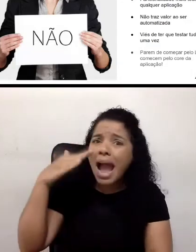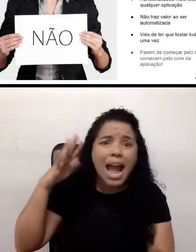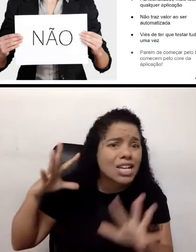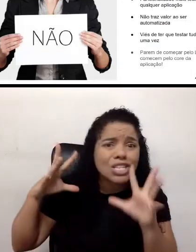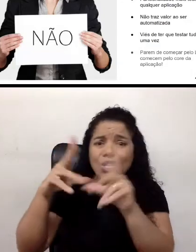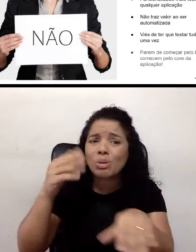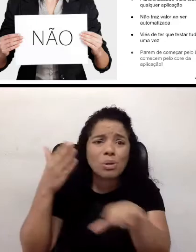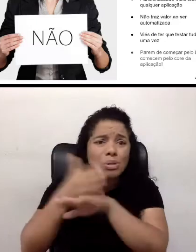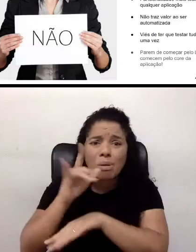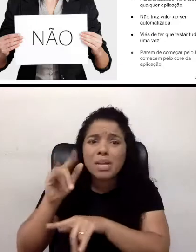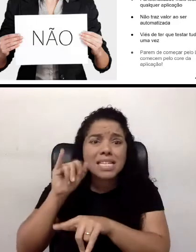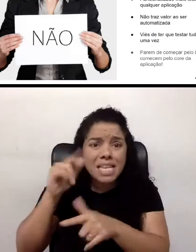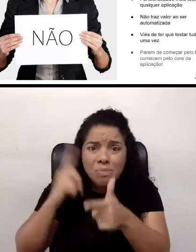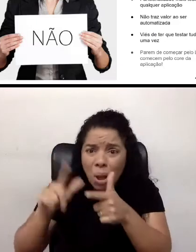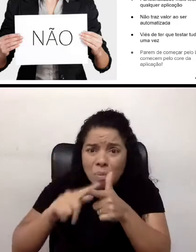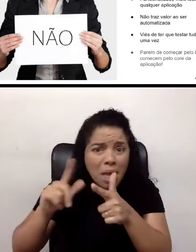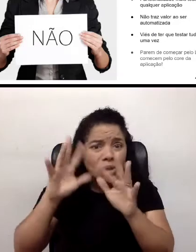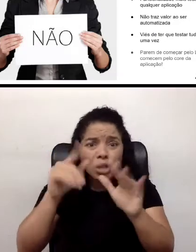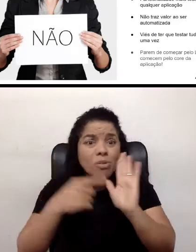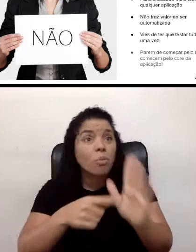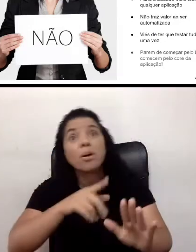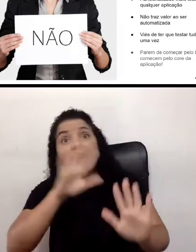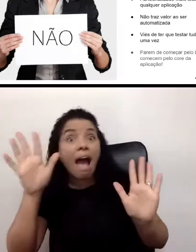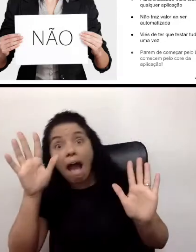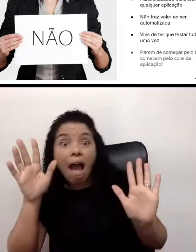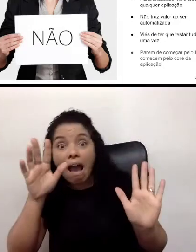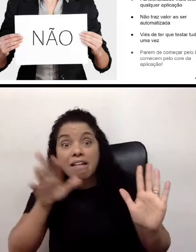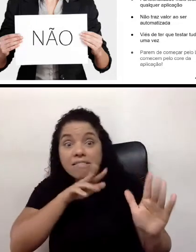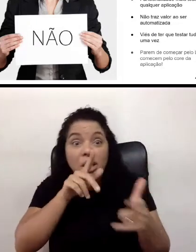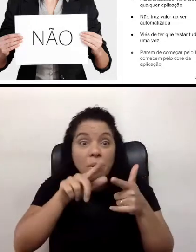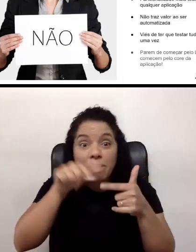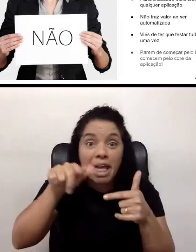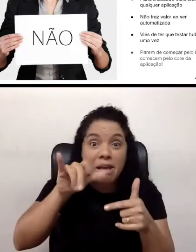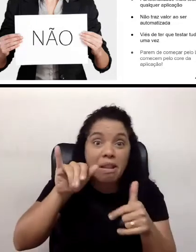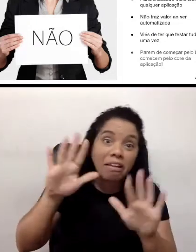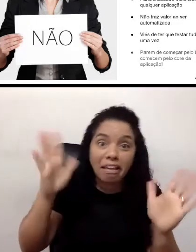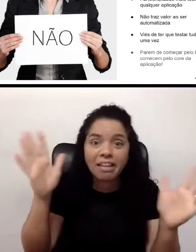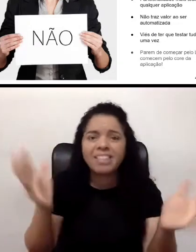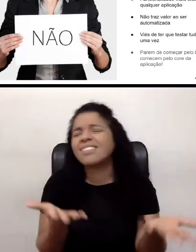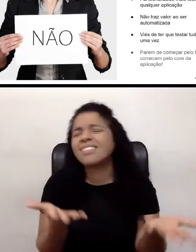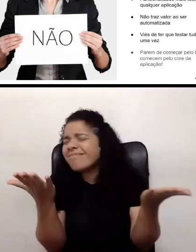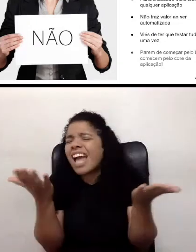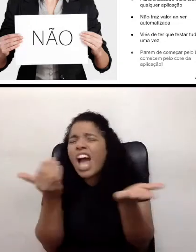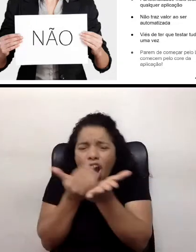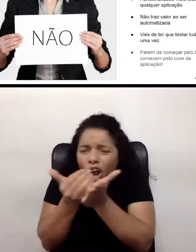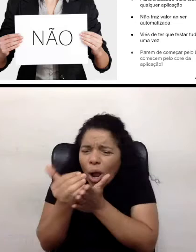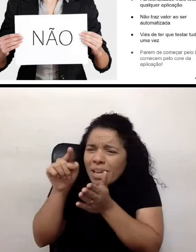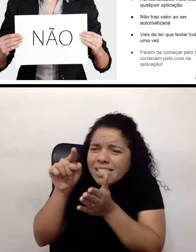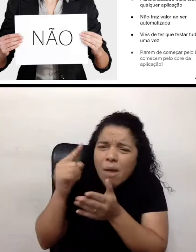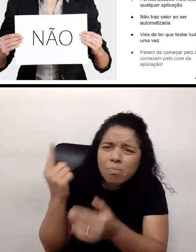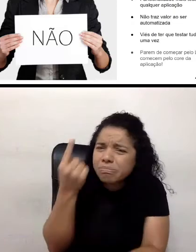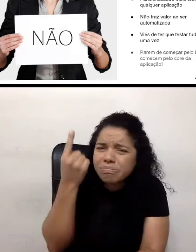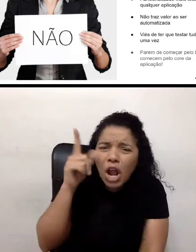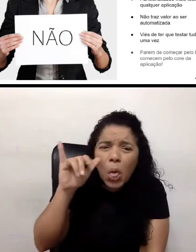ele. Se der problema, vai ser o primeiro que vai gritar lá. Oi, deu ruim. Não começa pelo login. Ele não